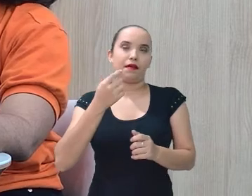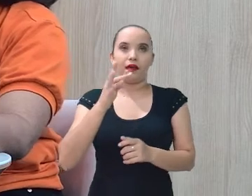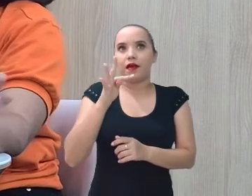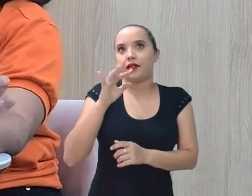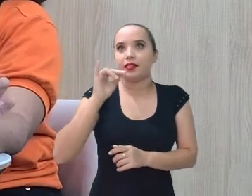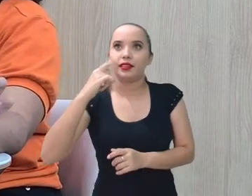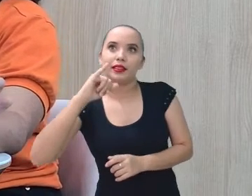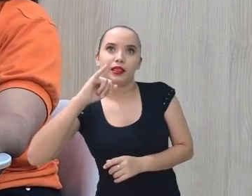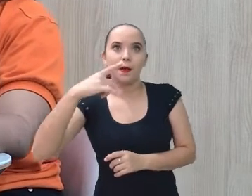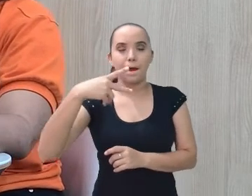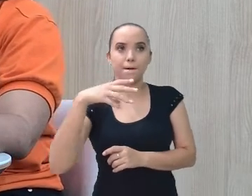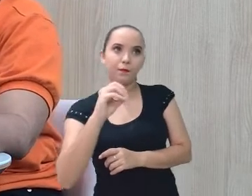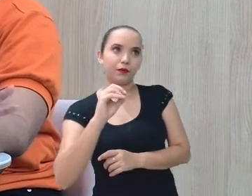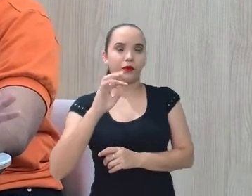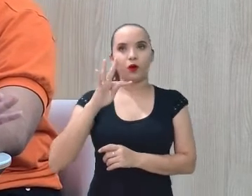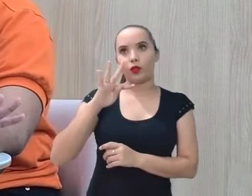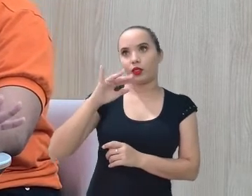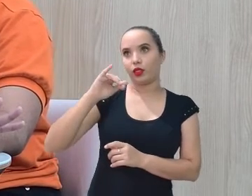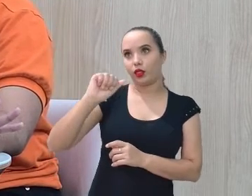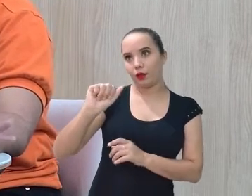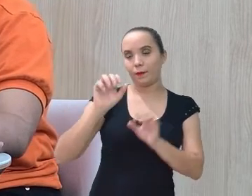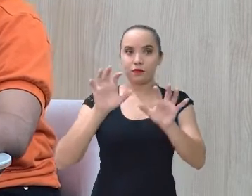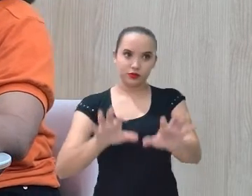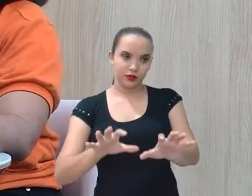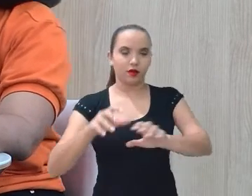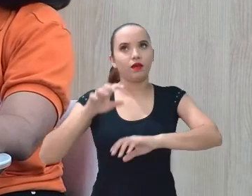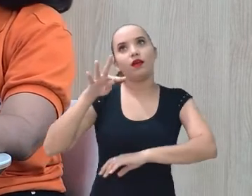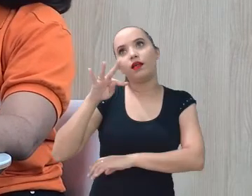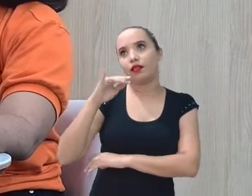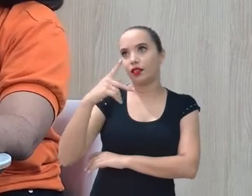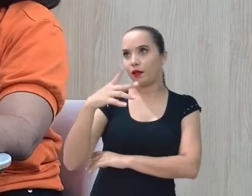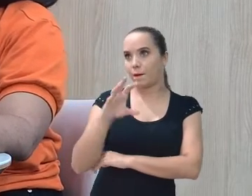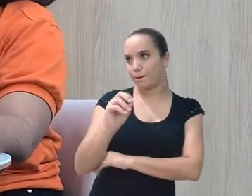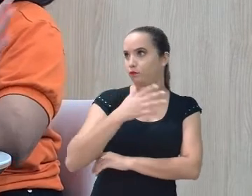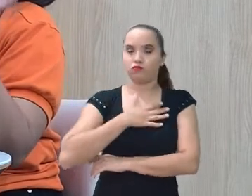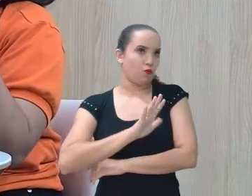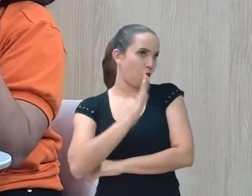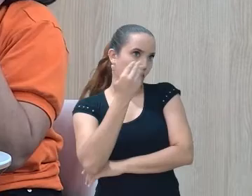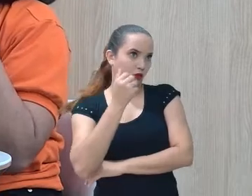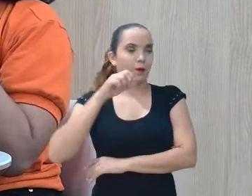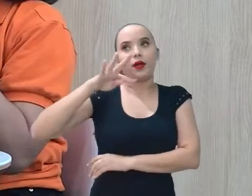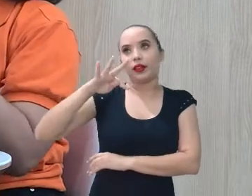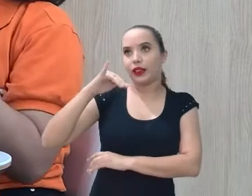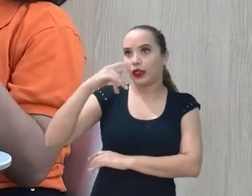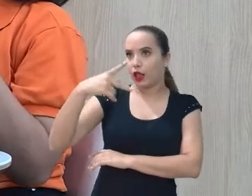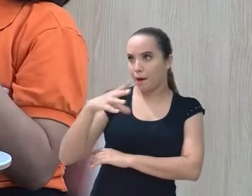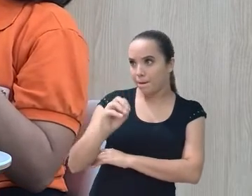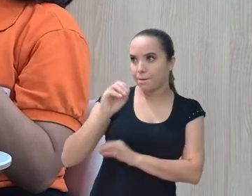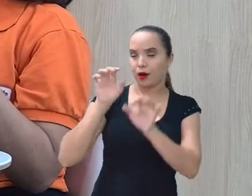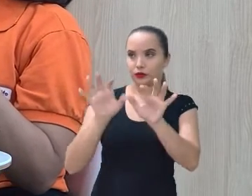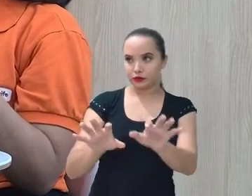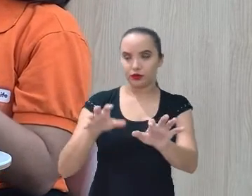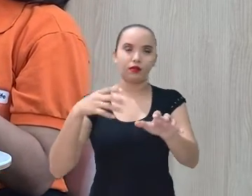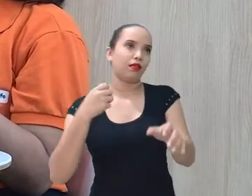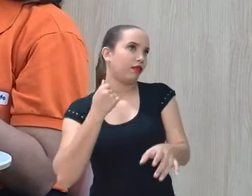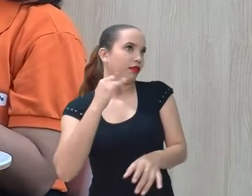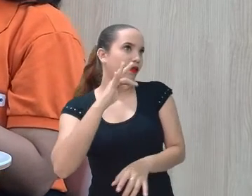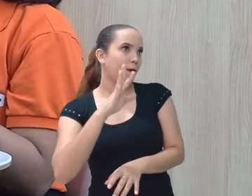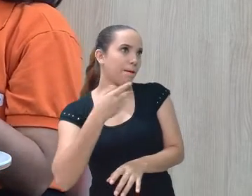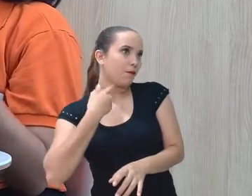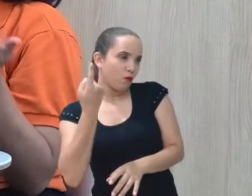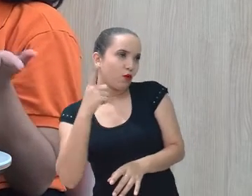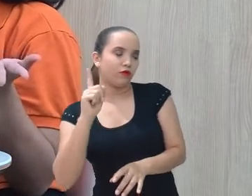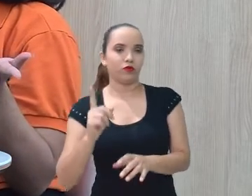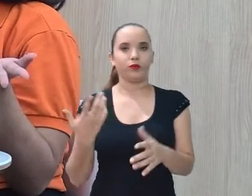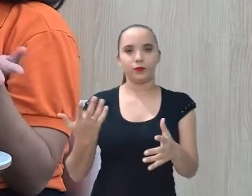assim, eu vou, tipo assim, não gosto dessa comida, tipo assim. Então, é uma palavra que encaixa em quase todos os contextos.